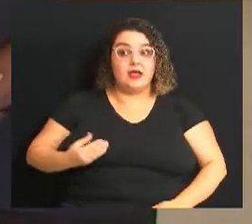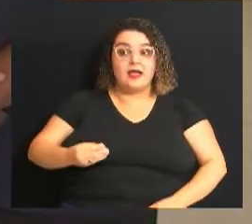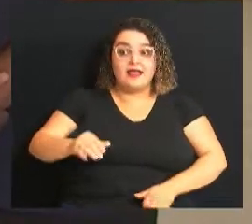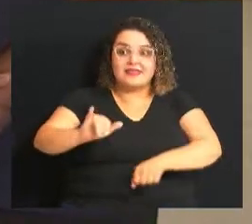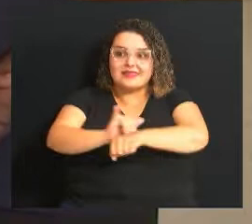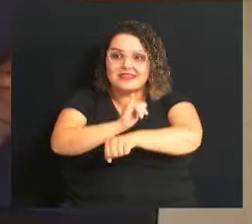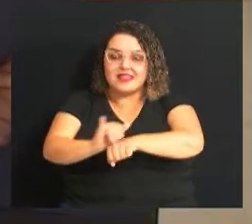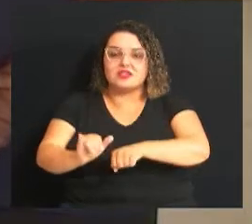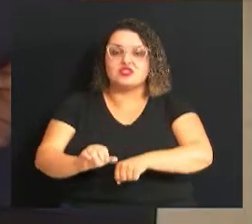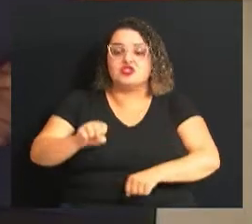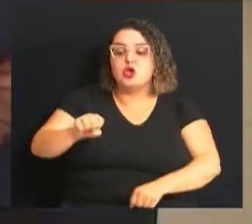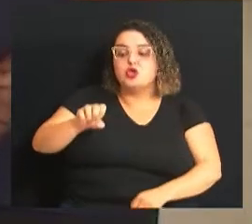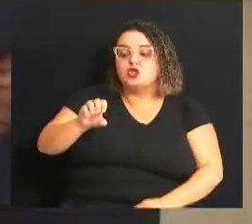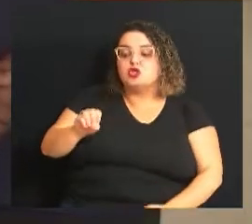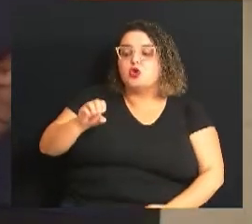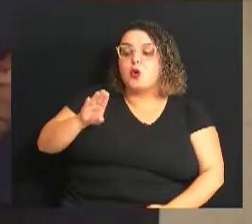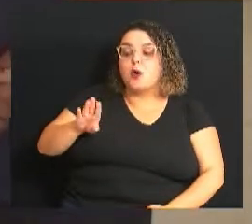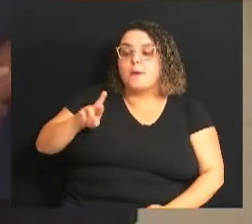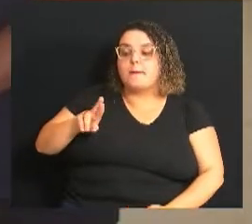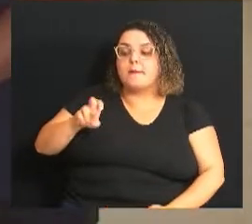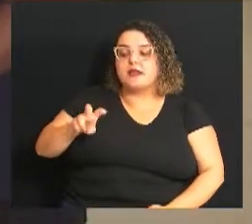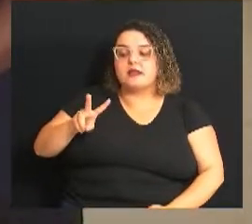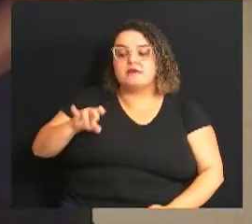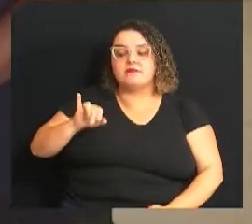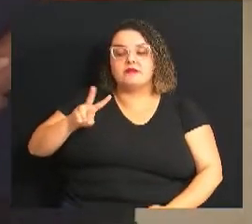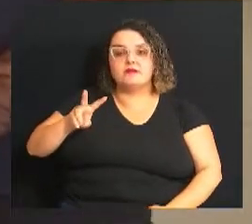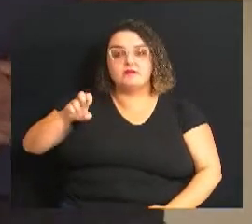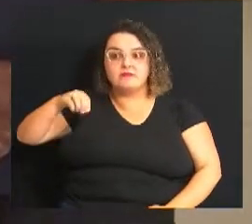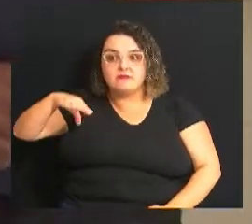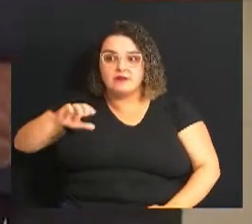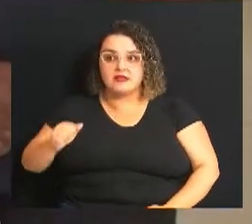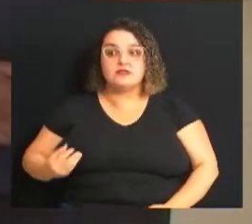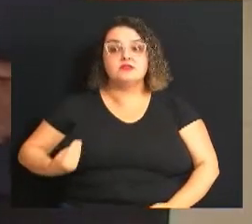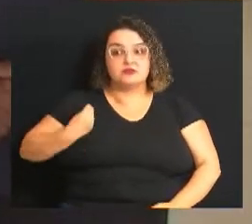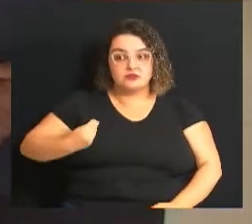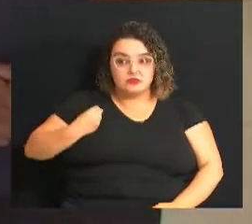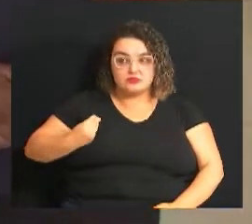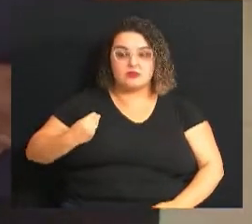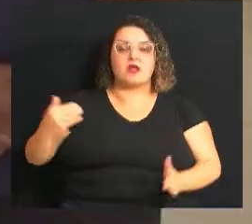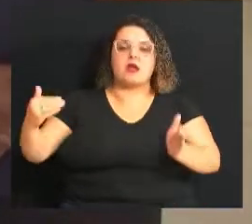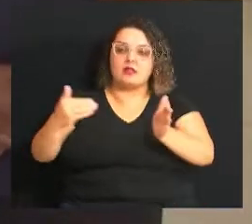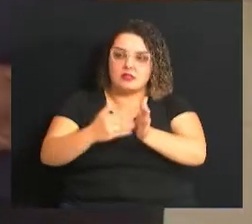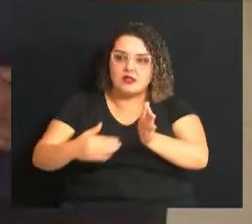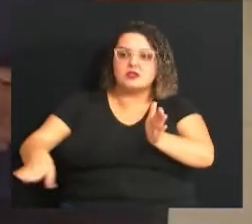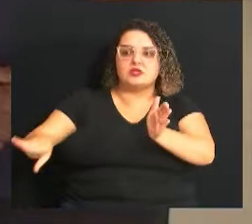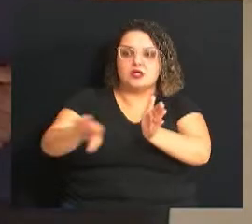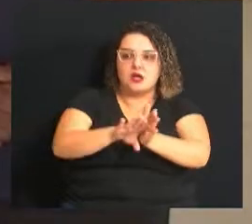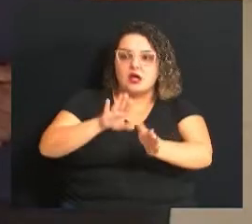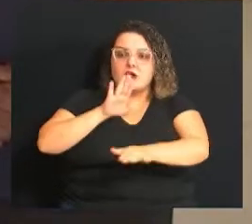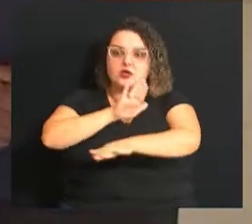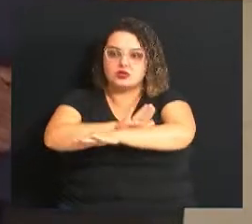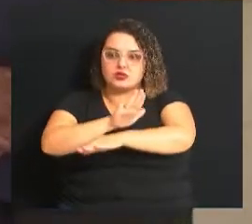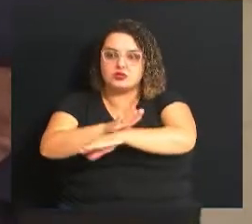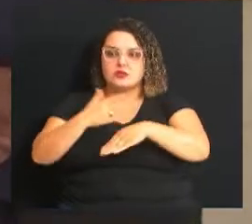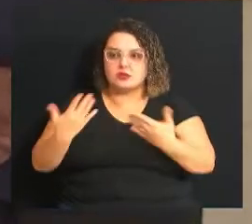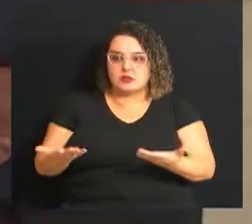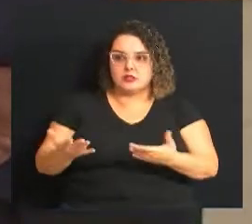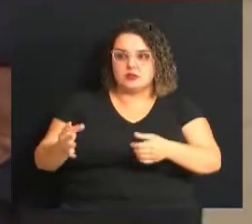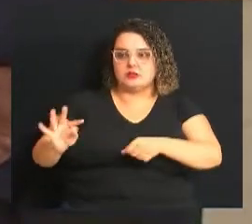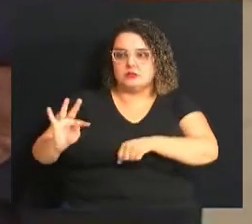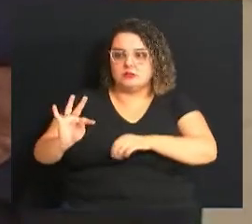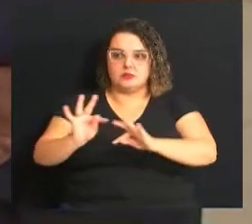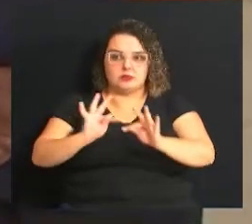que elas vão ser treinadas para executar, para poder estar se protegendo até a chegada da ajuda, né? Então são técnicas